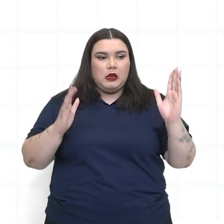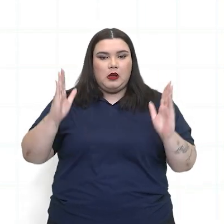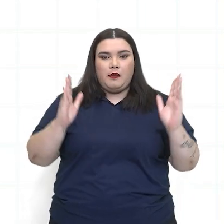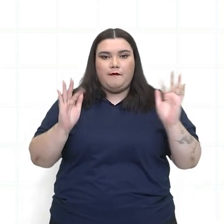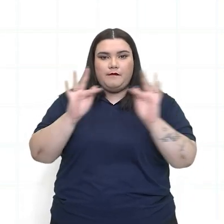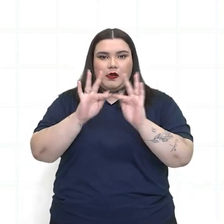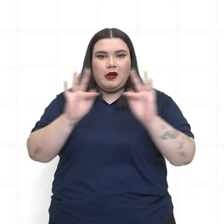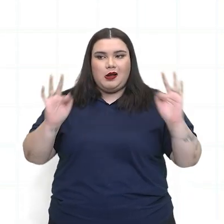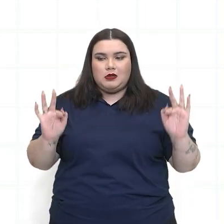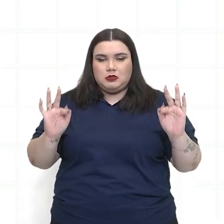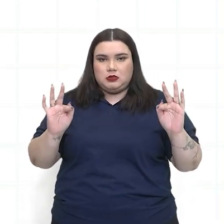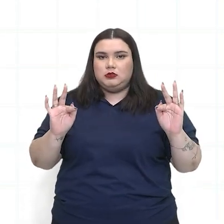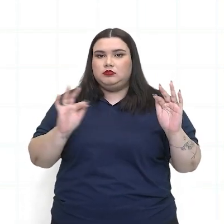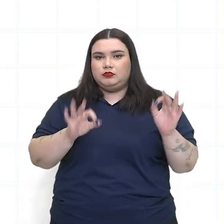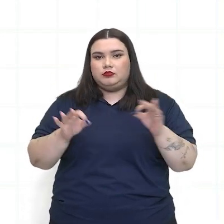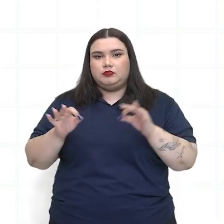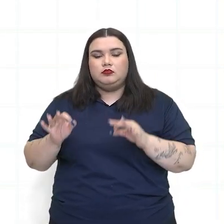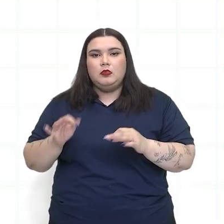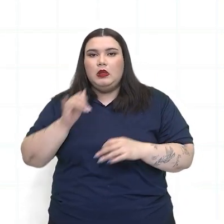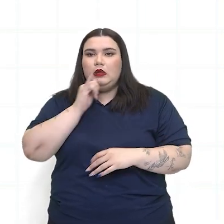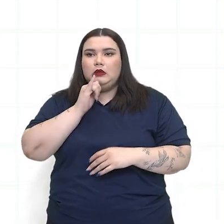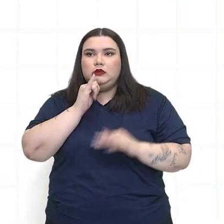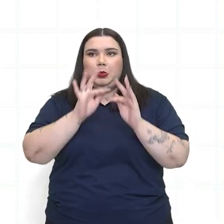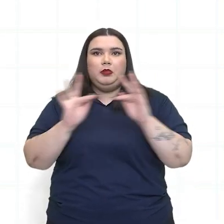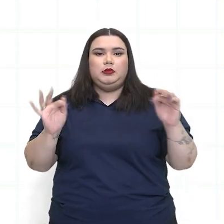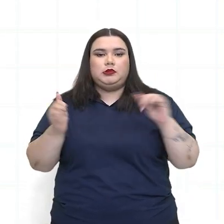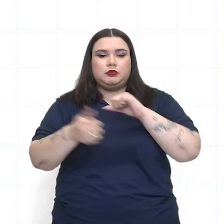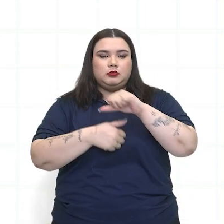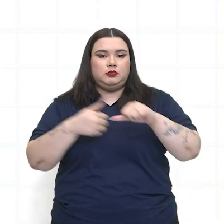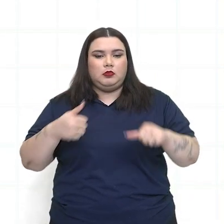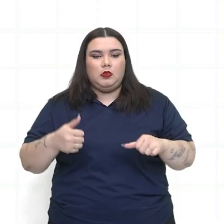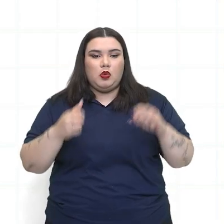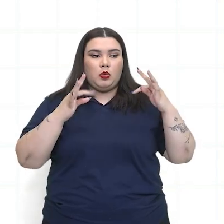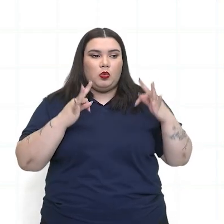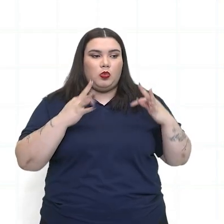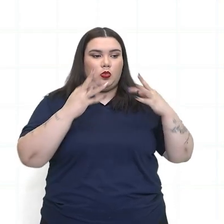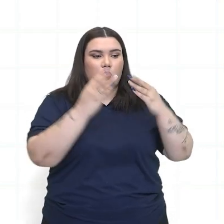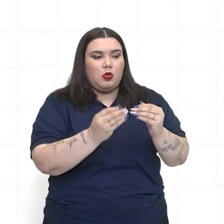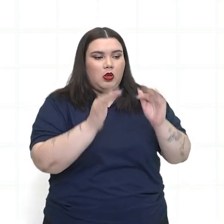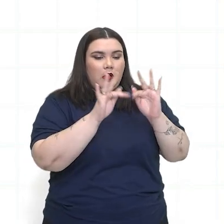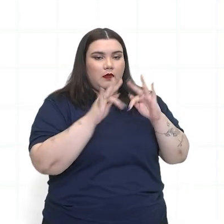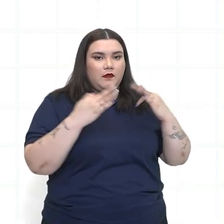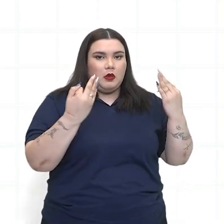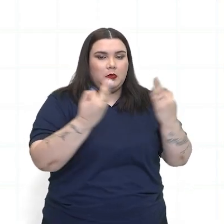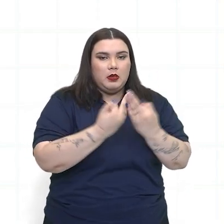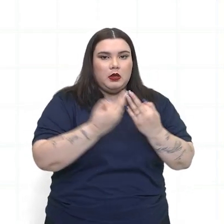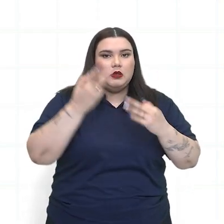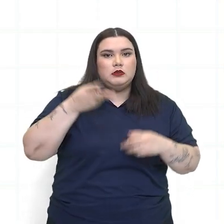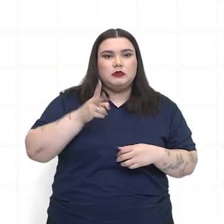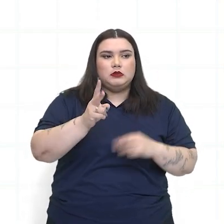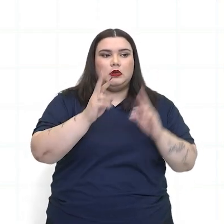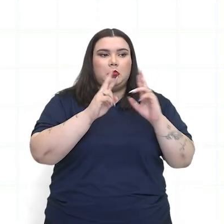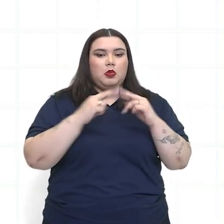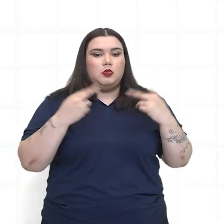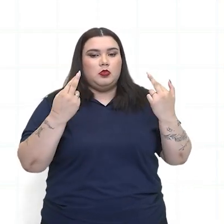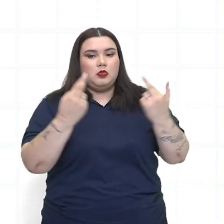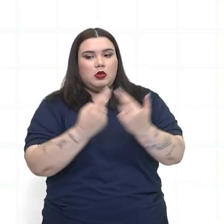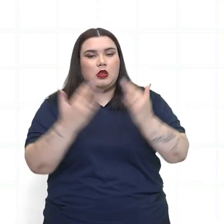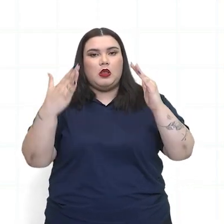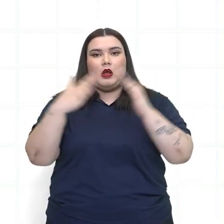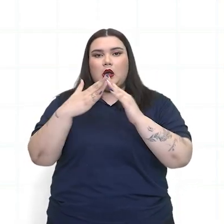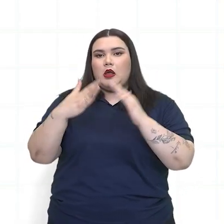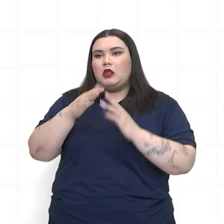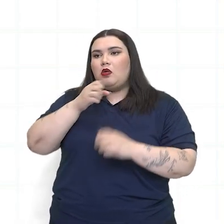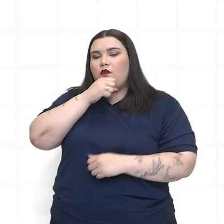essa frase de outra forma. Eu poderia dizer assim: toda a família se reúne, onde? Na casa de